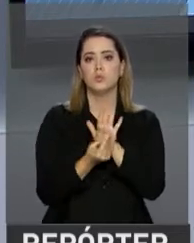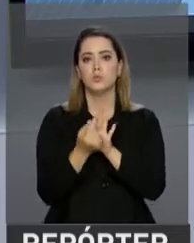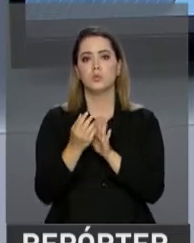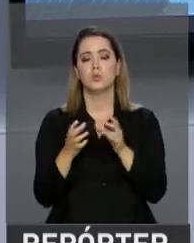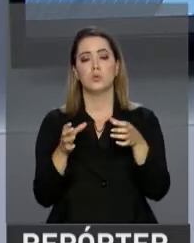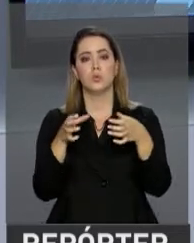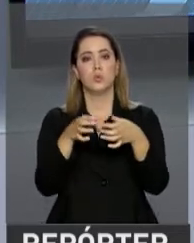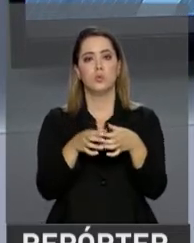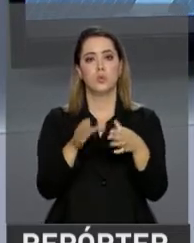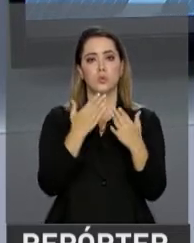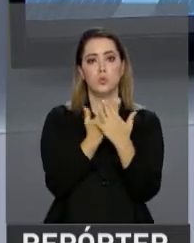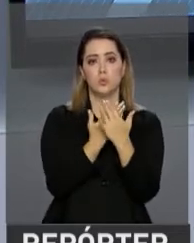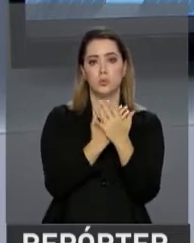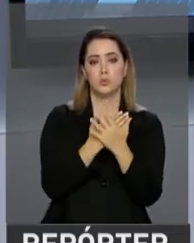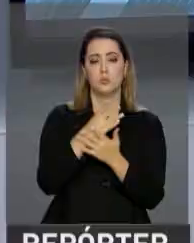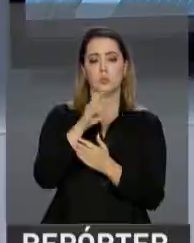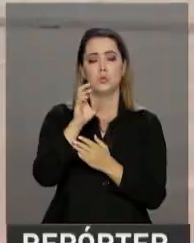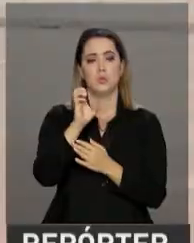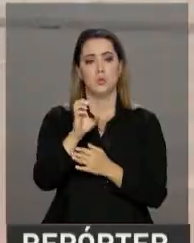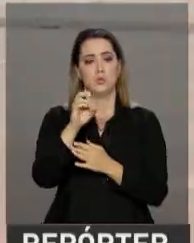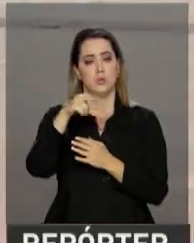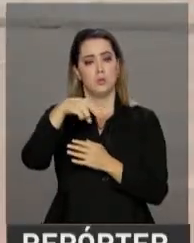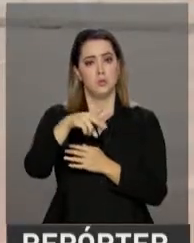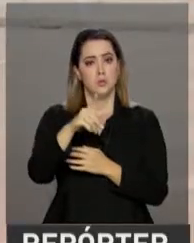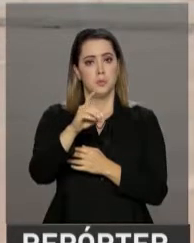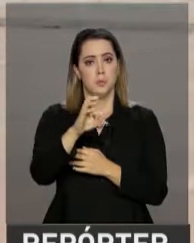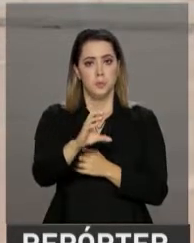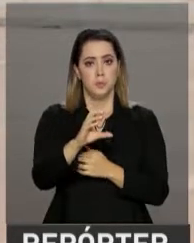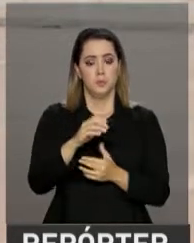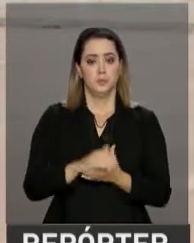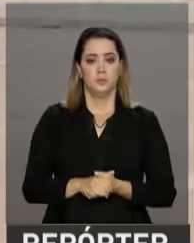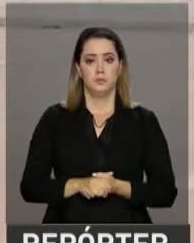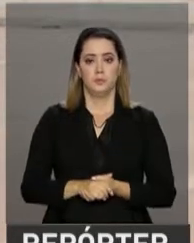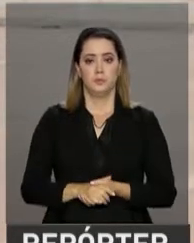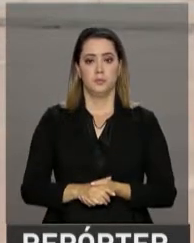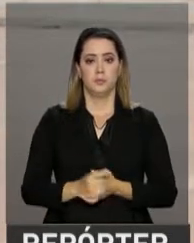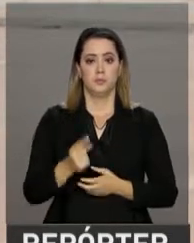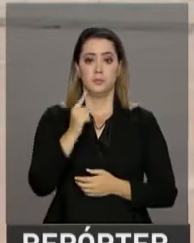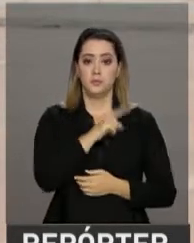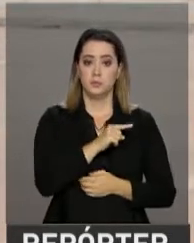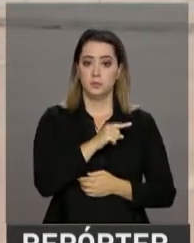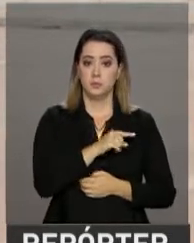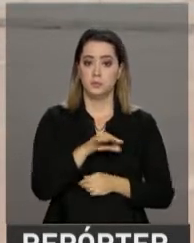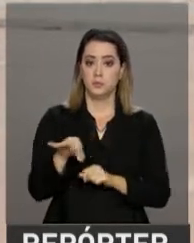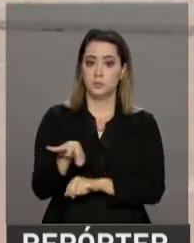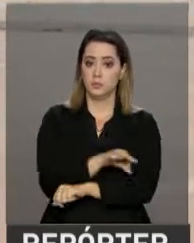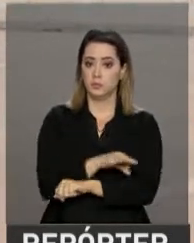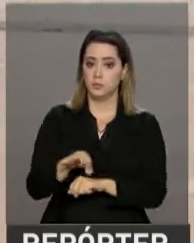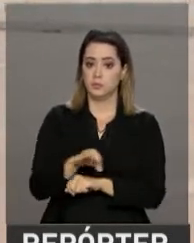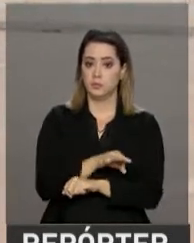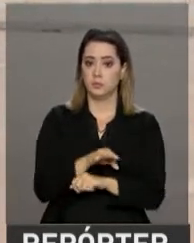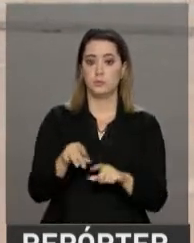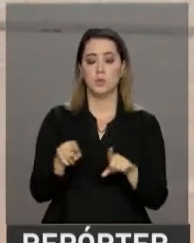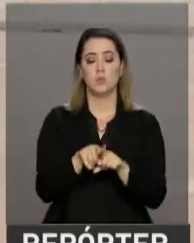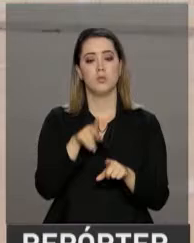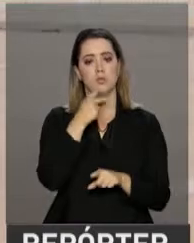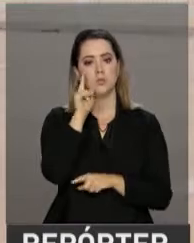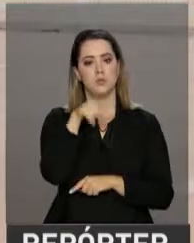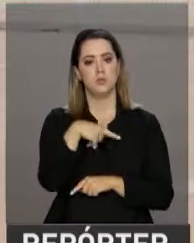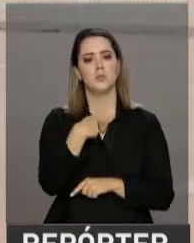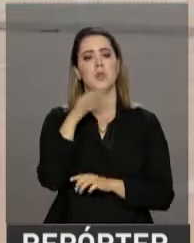de defesa do consumidor o engenheiro mecânico alessandro se considera uma pessoa